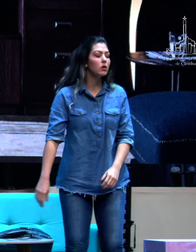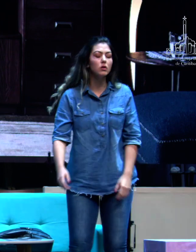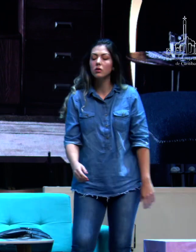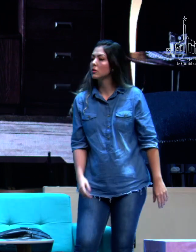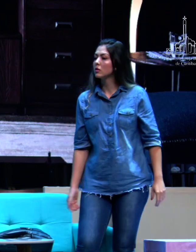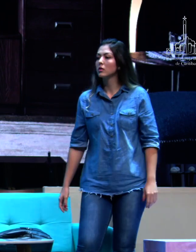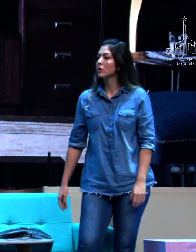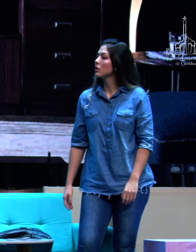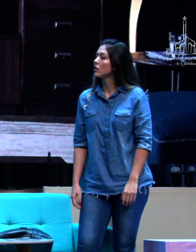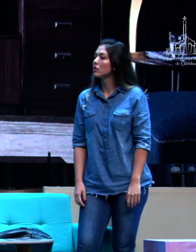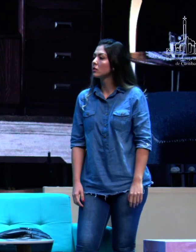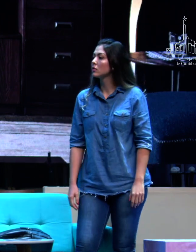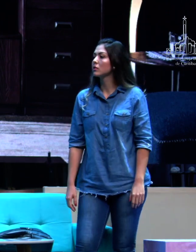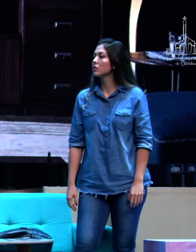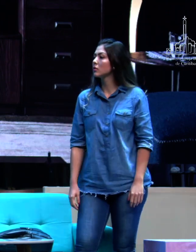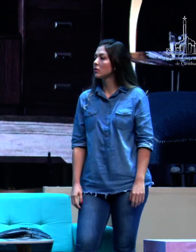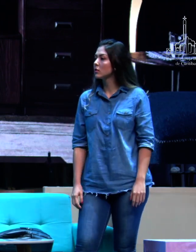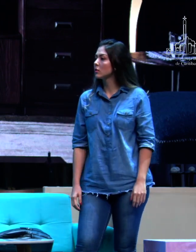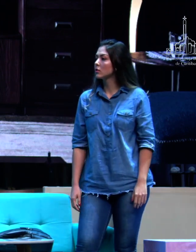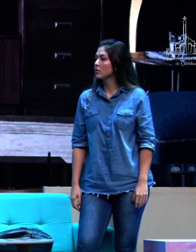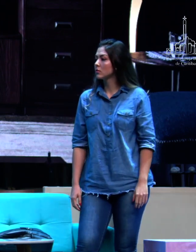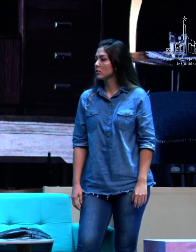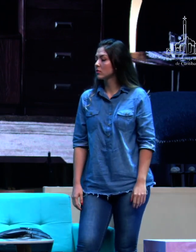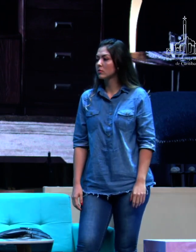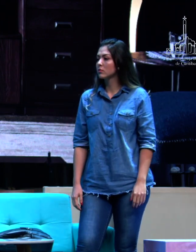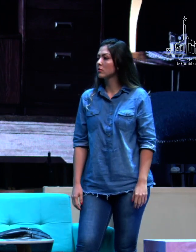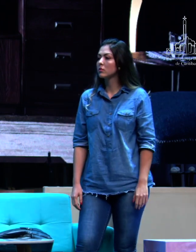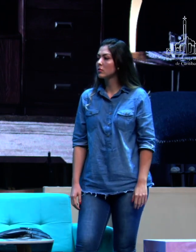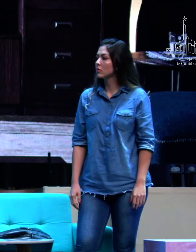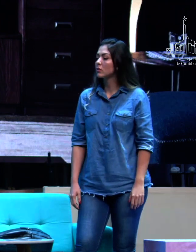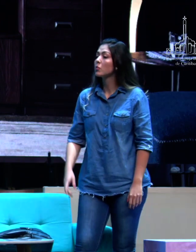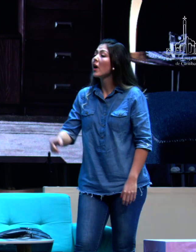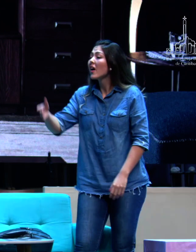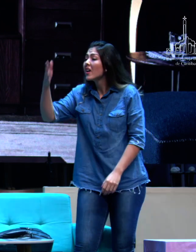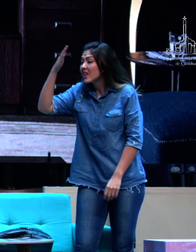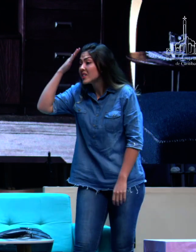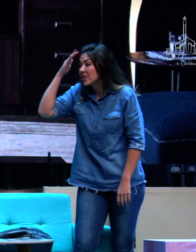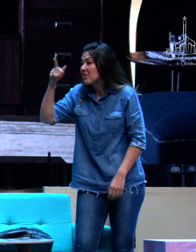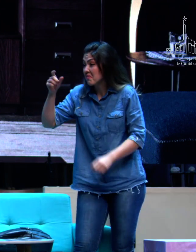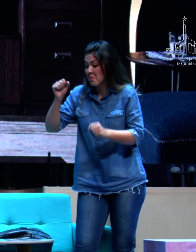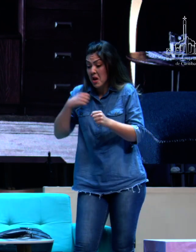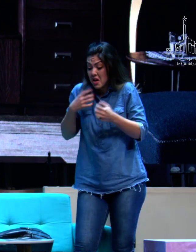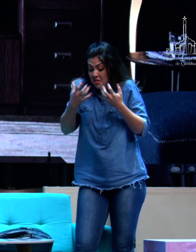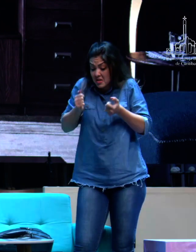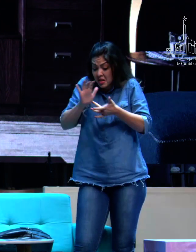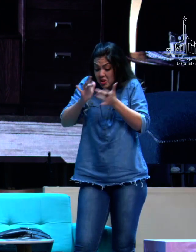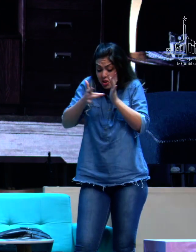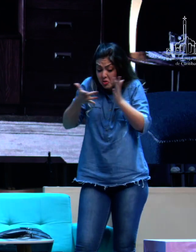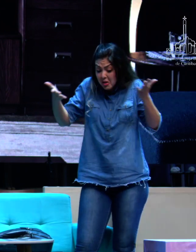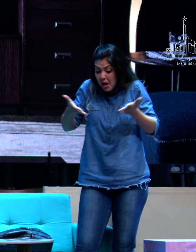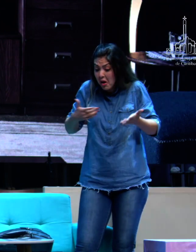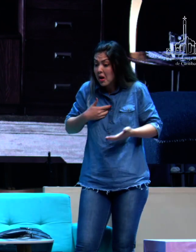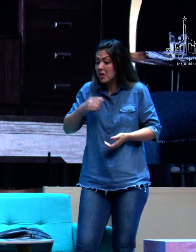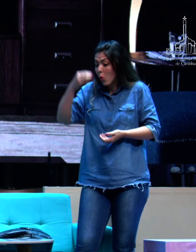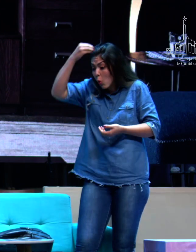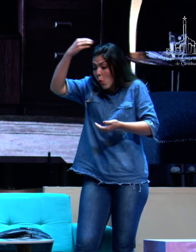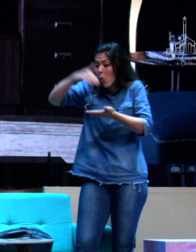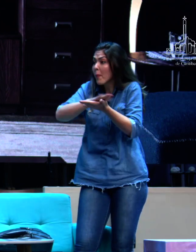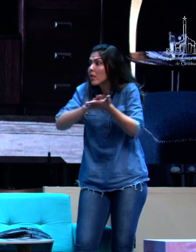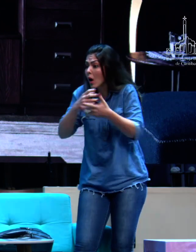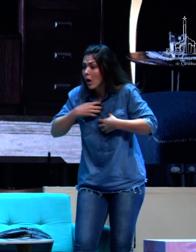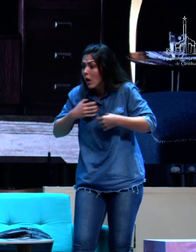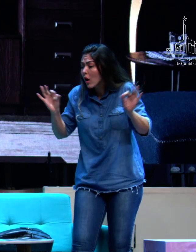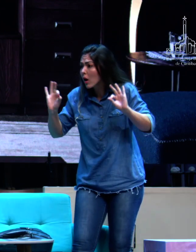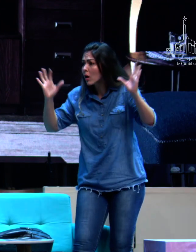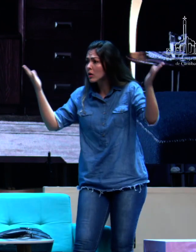Ah, Richard. Ei, vocês dois, parem de discutir por opiniões diferentes. Eu não quero ver isso. Richard, ter Cristo